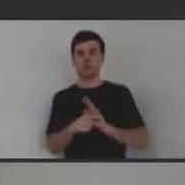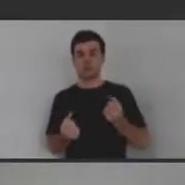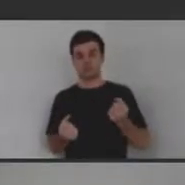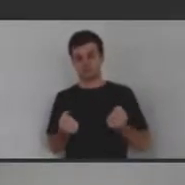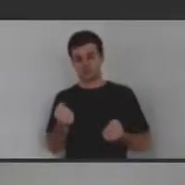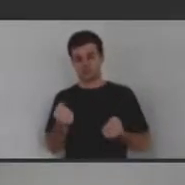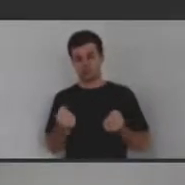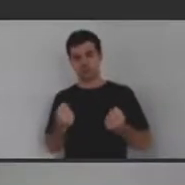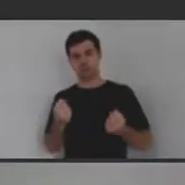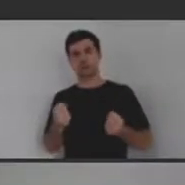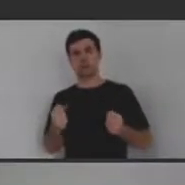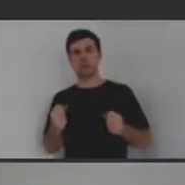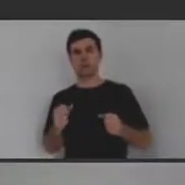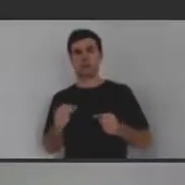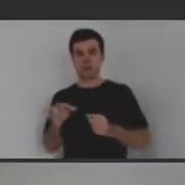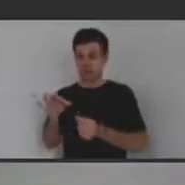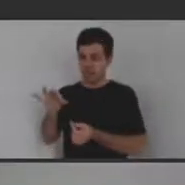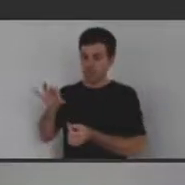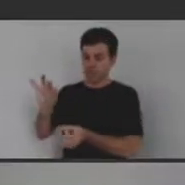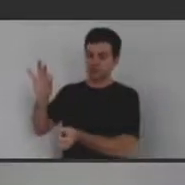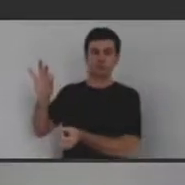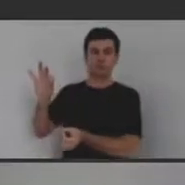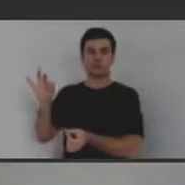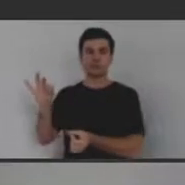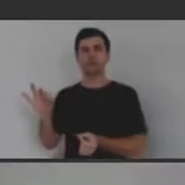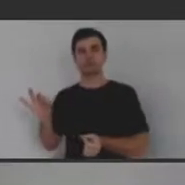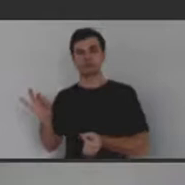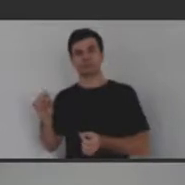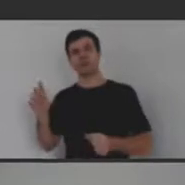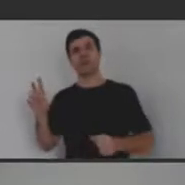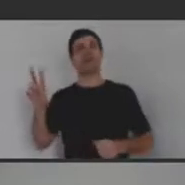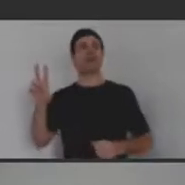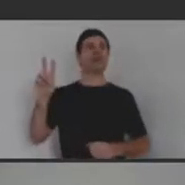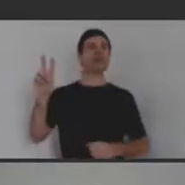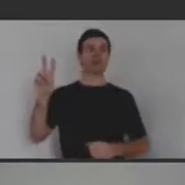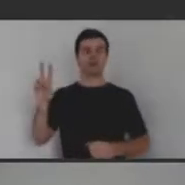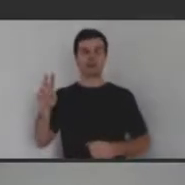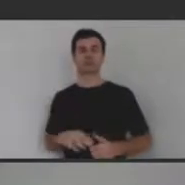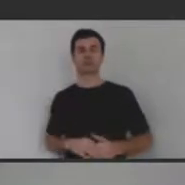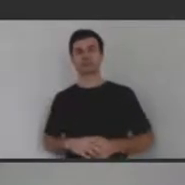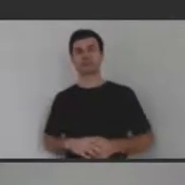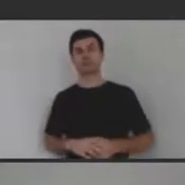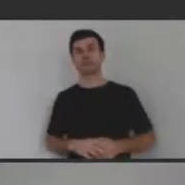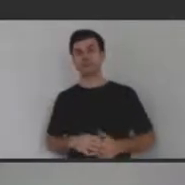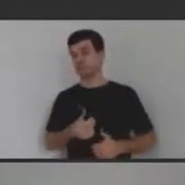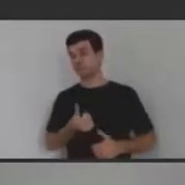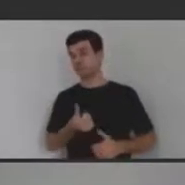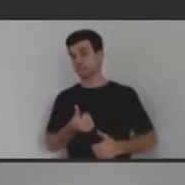outra forma de identificação de candidatura ou candidato ou coligação. Artigo 6º.